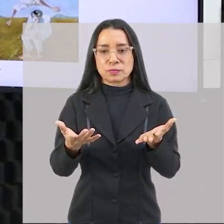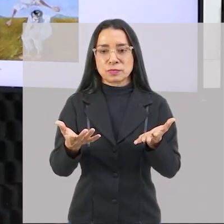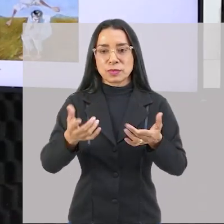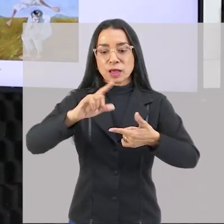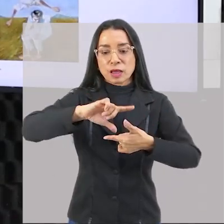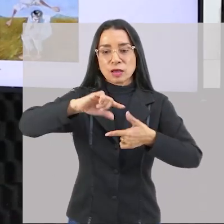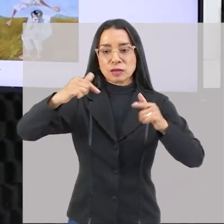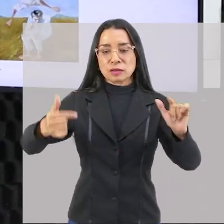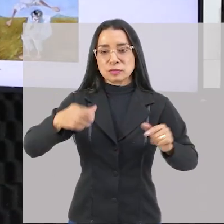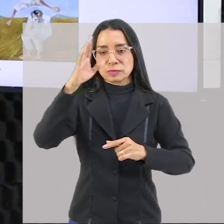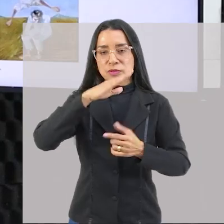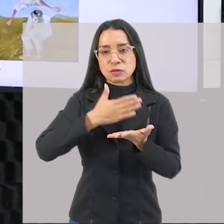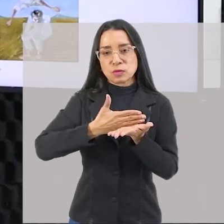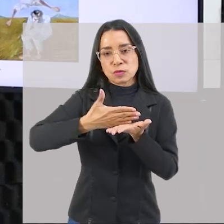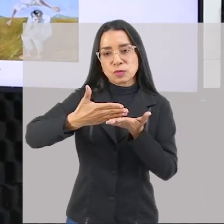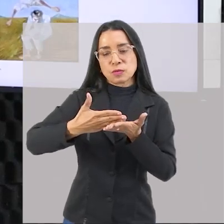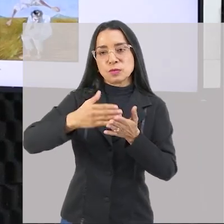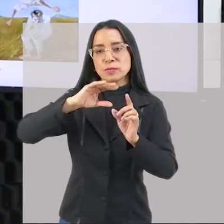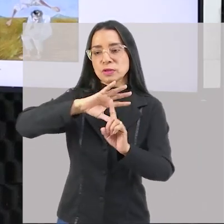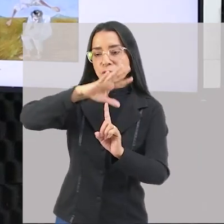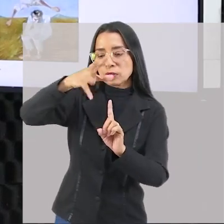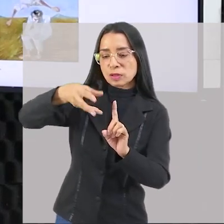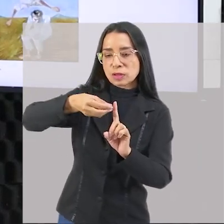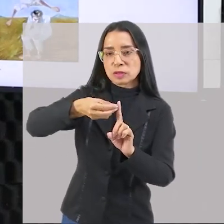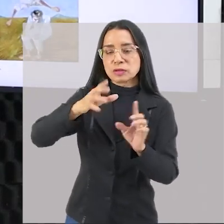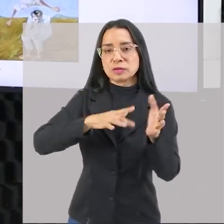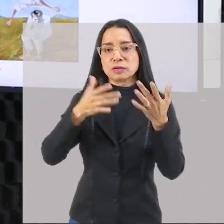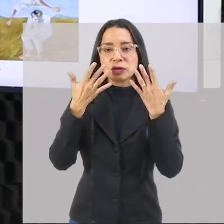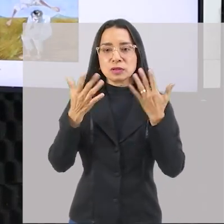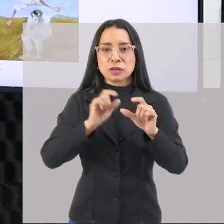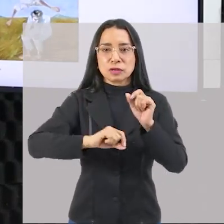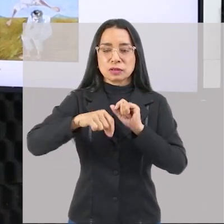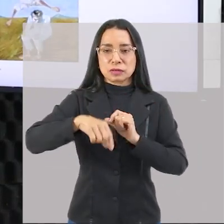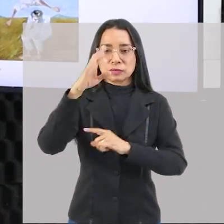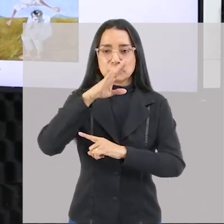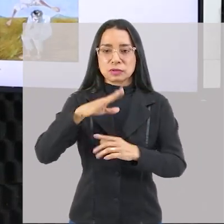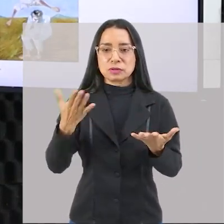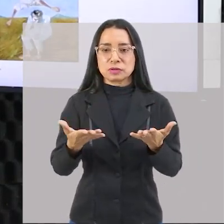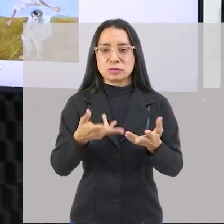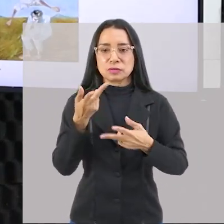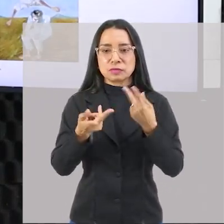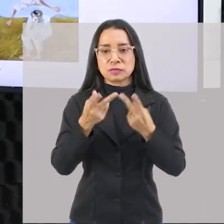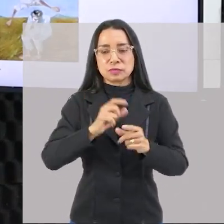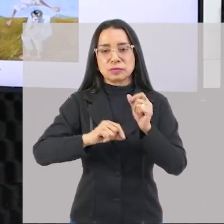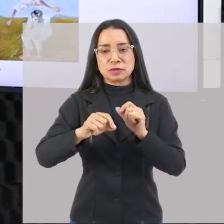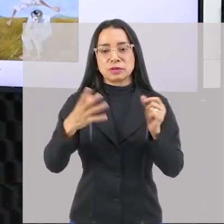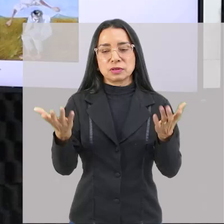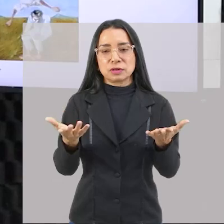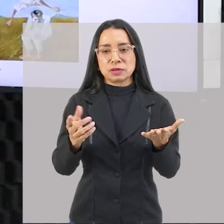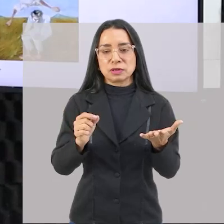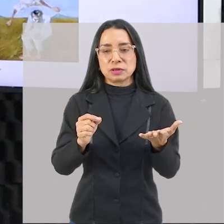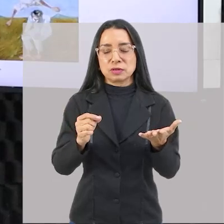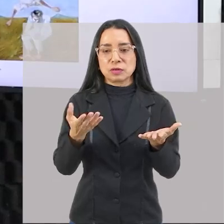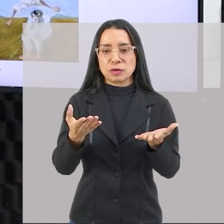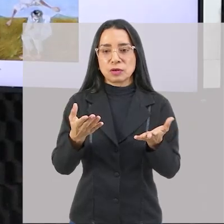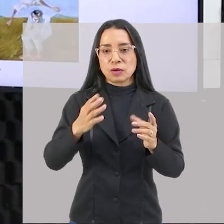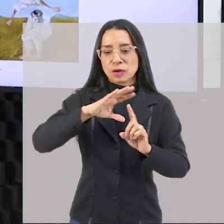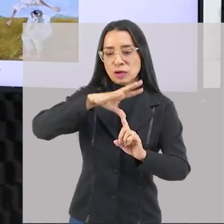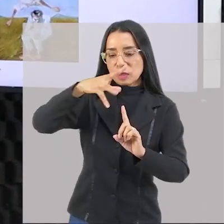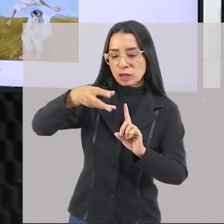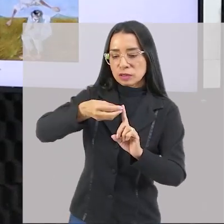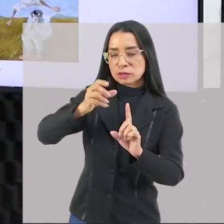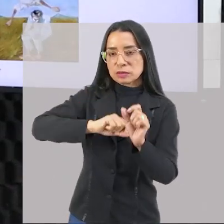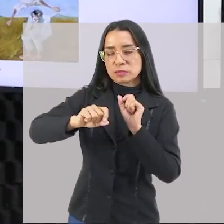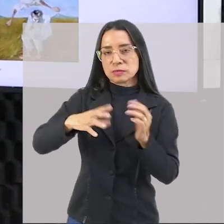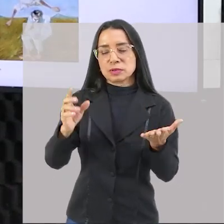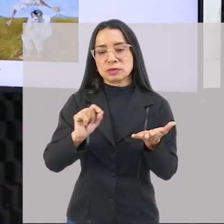com a Semana de Arte Moderna no Brasil. E aí ele se estica. Quando a gente fala de Semana de Arte Moderna, ela é o gatilho inicial. Aquela